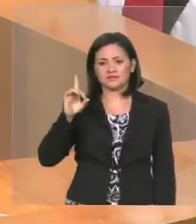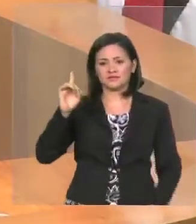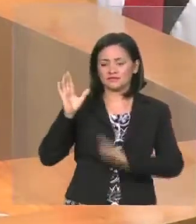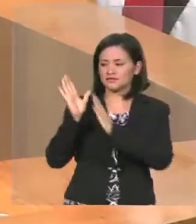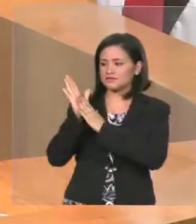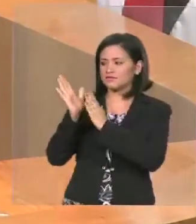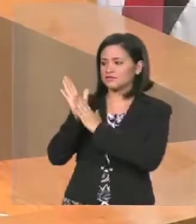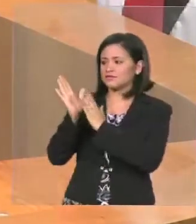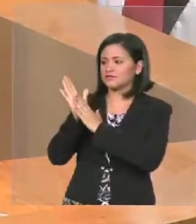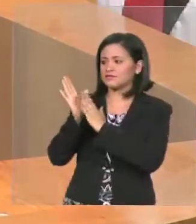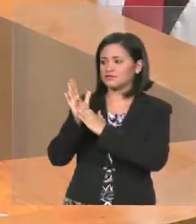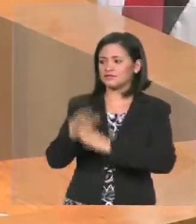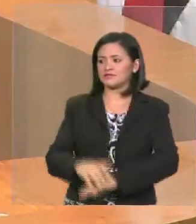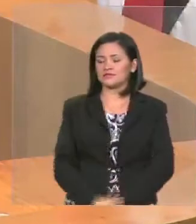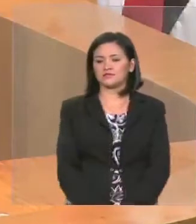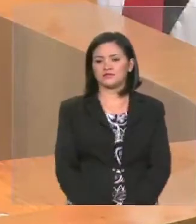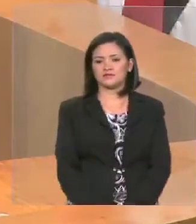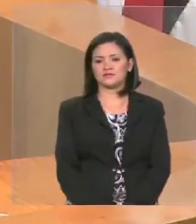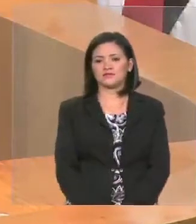louvado.